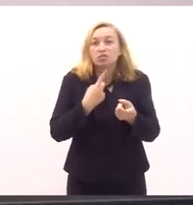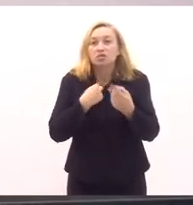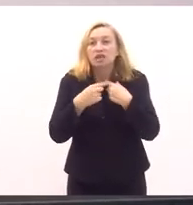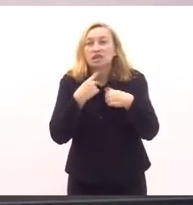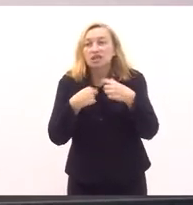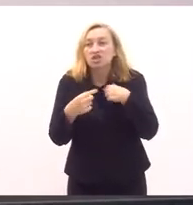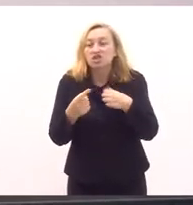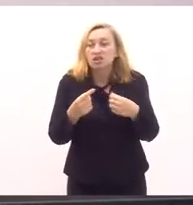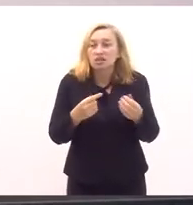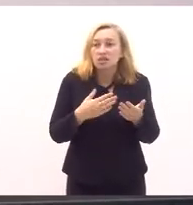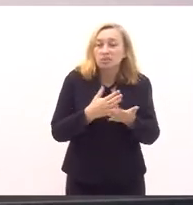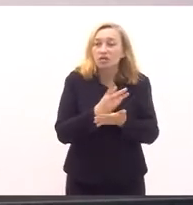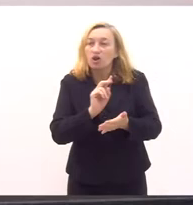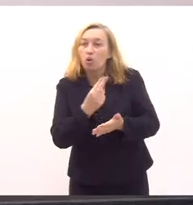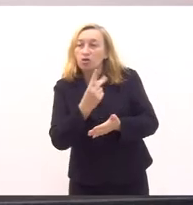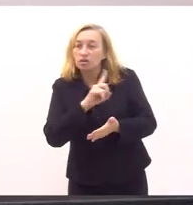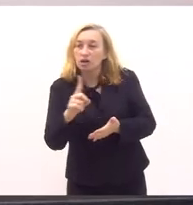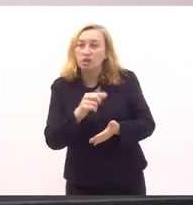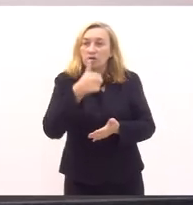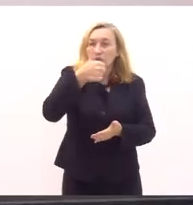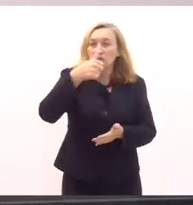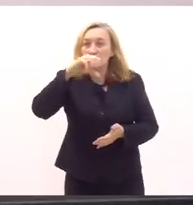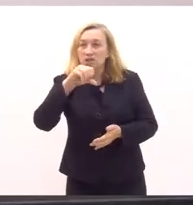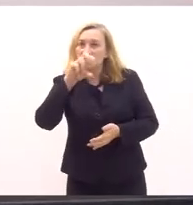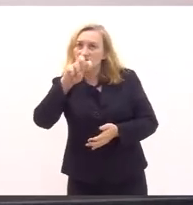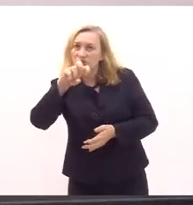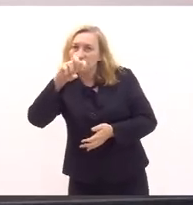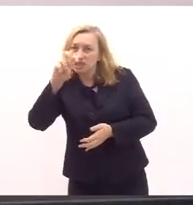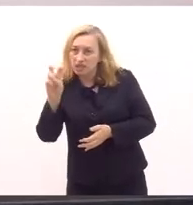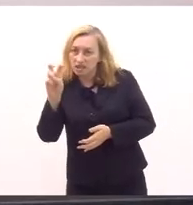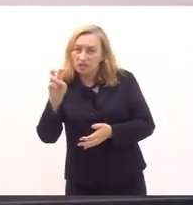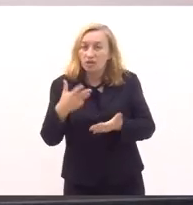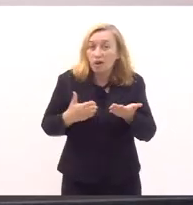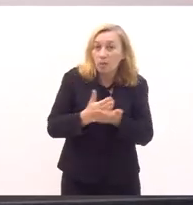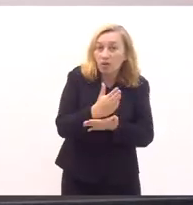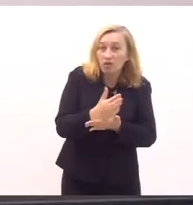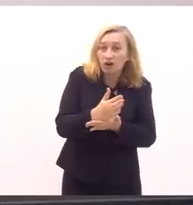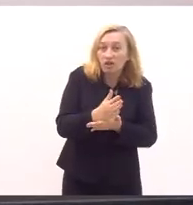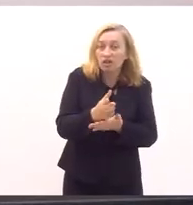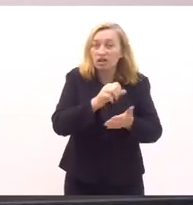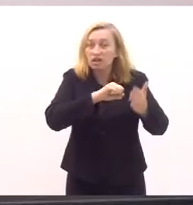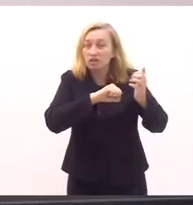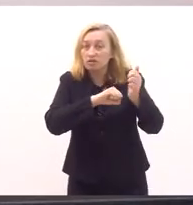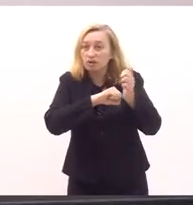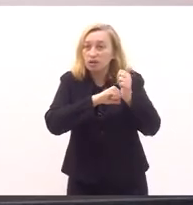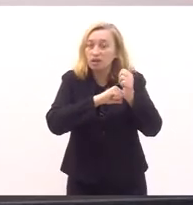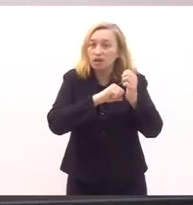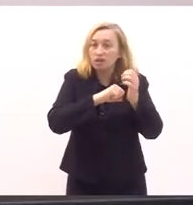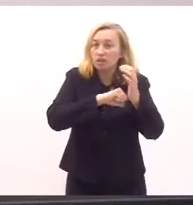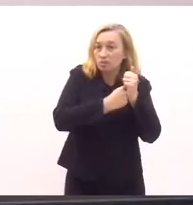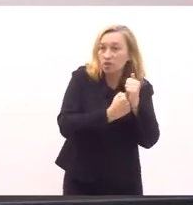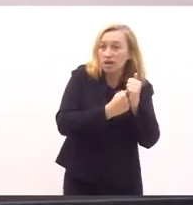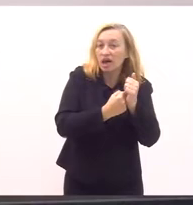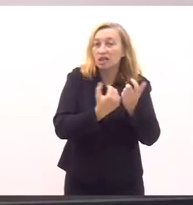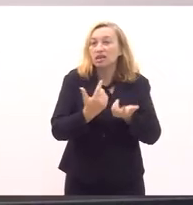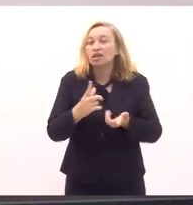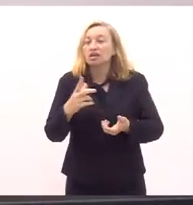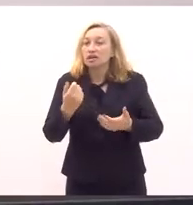não, já foi lá em 1995, quando foi aprovado e foi vetado, e nós temos que estar nessa